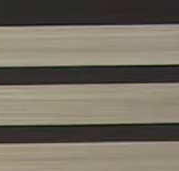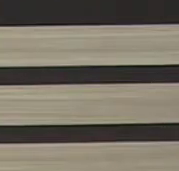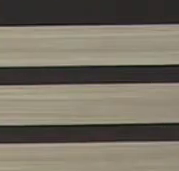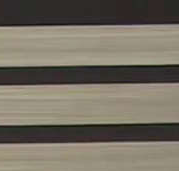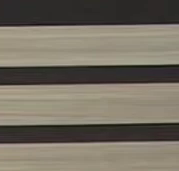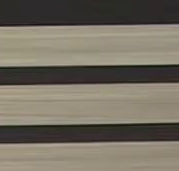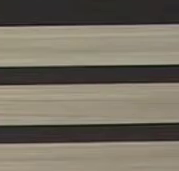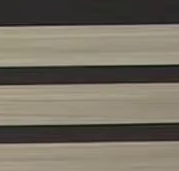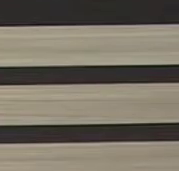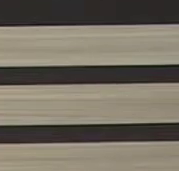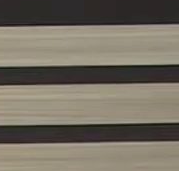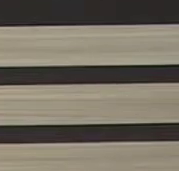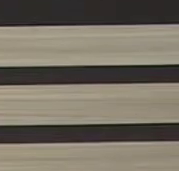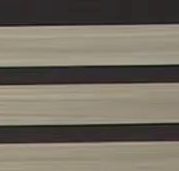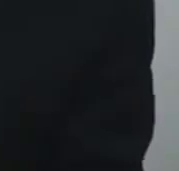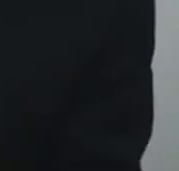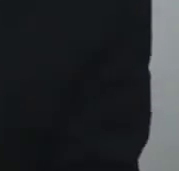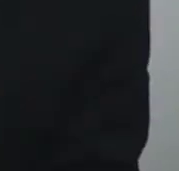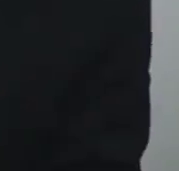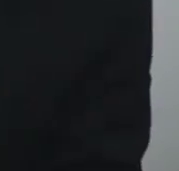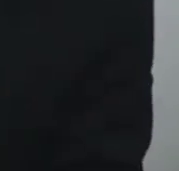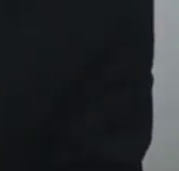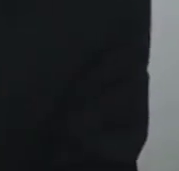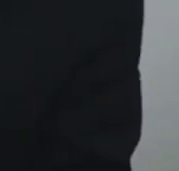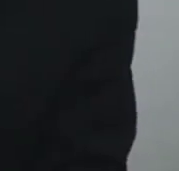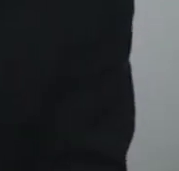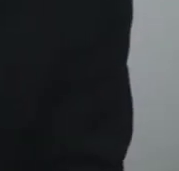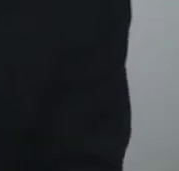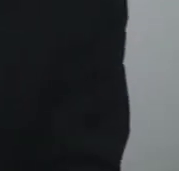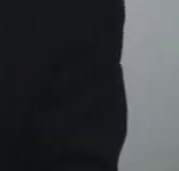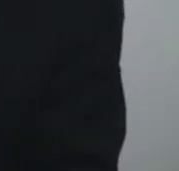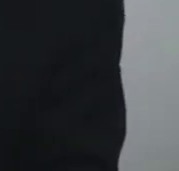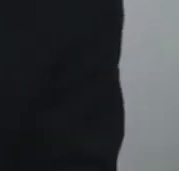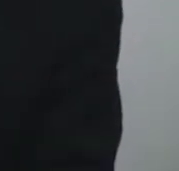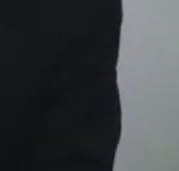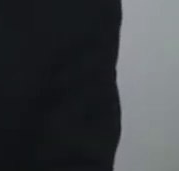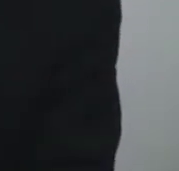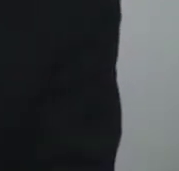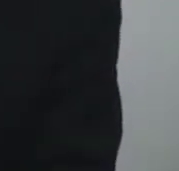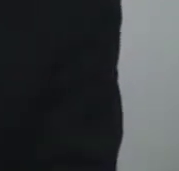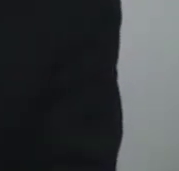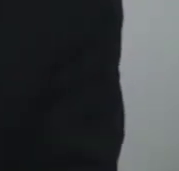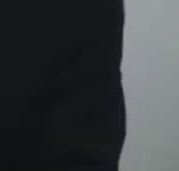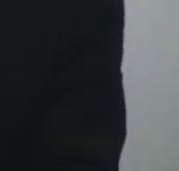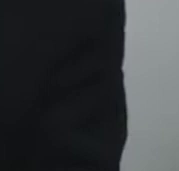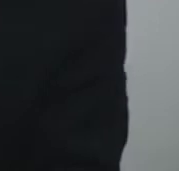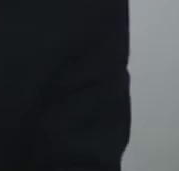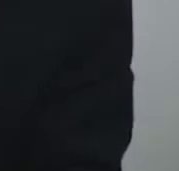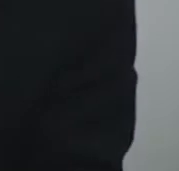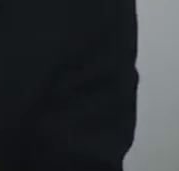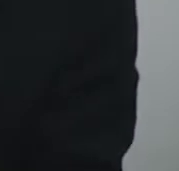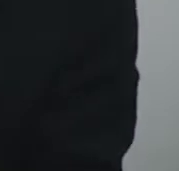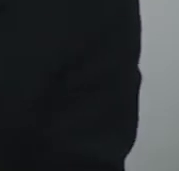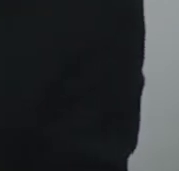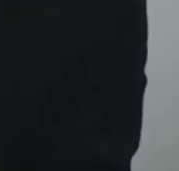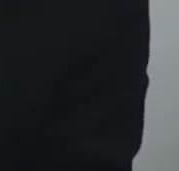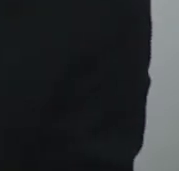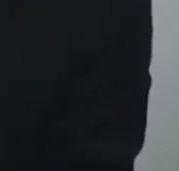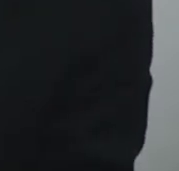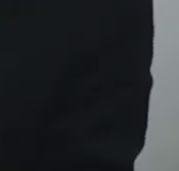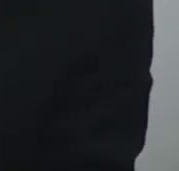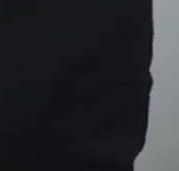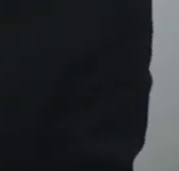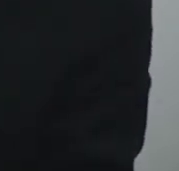Rádio Educadora, fazer propaganda aqui. Certo, Carol? É super interessante, um